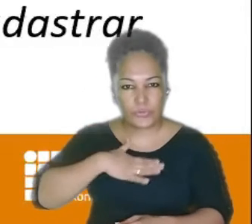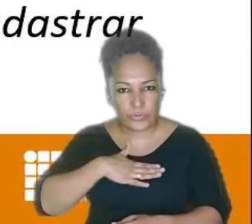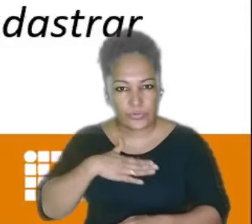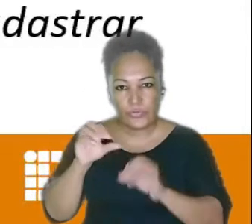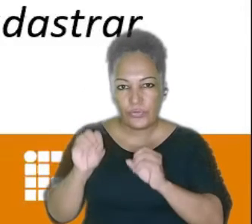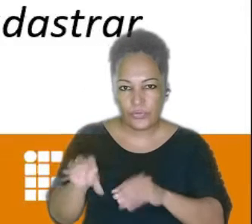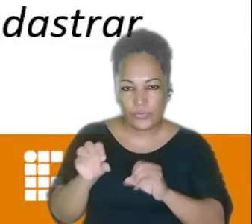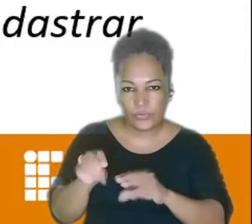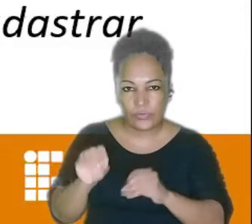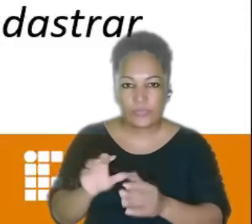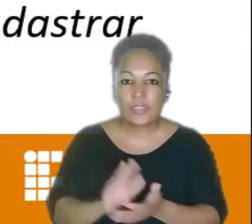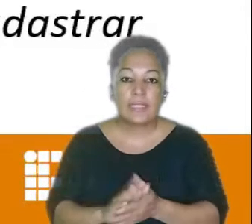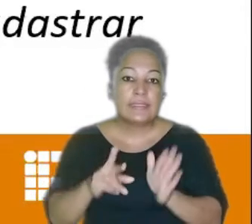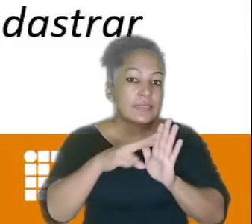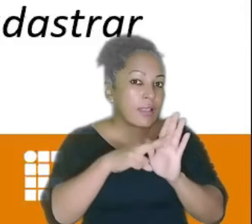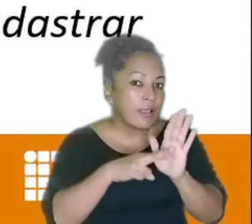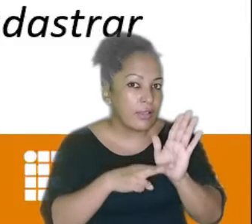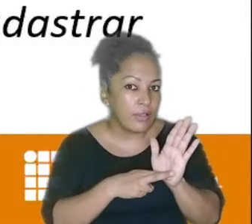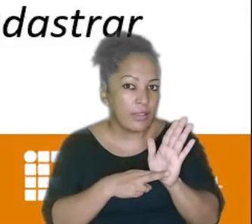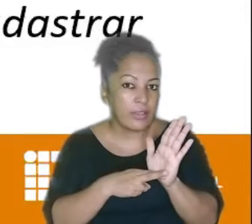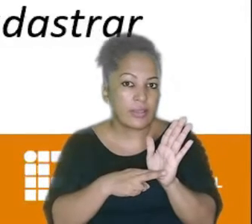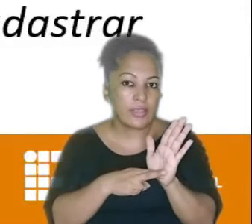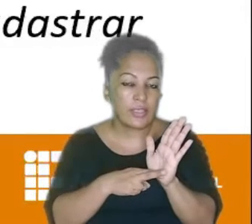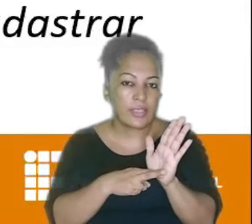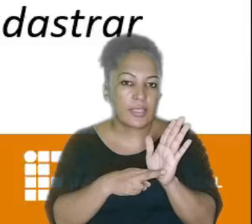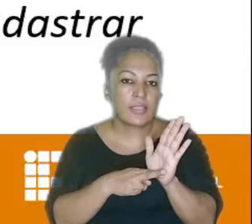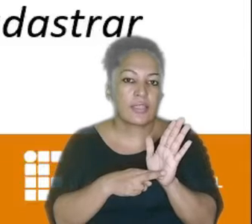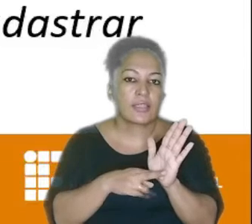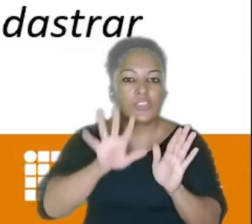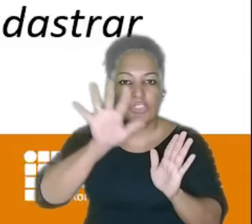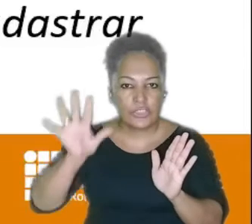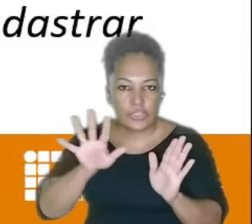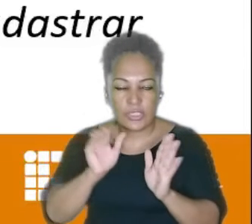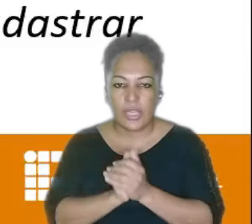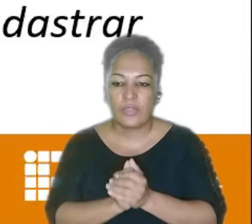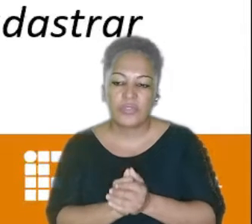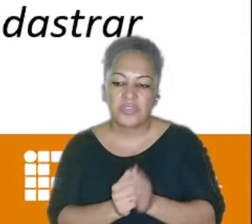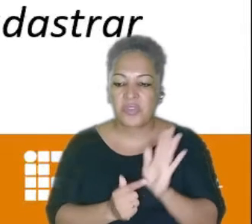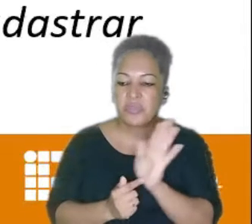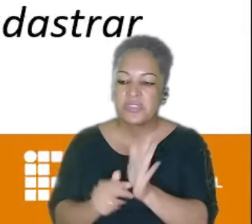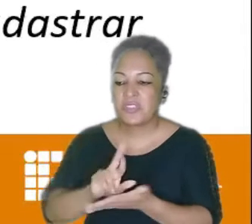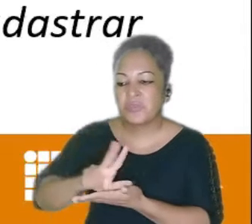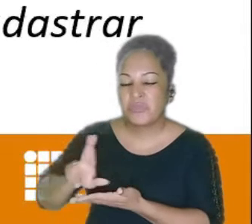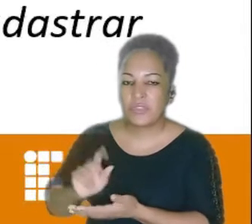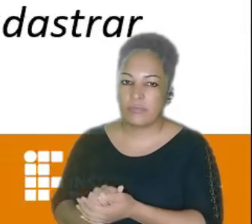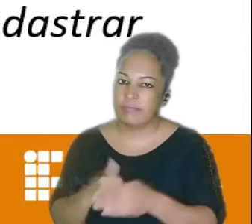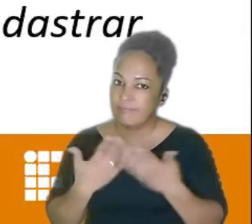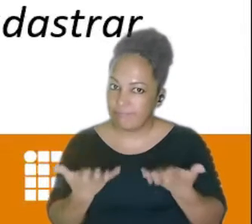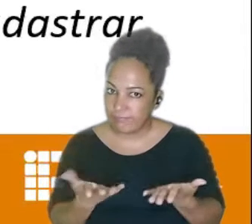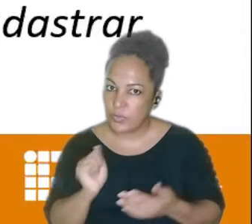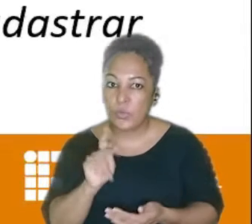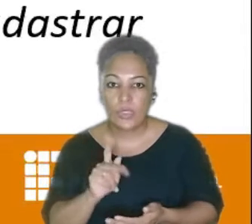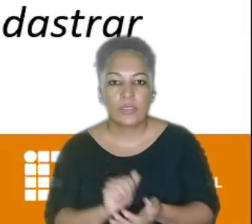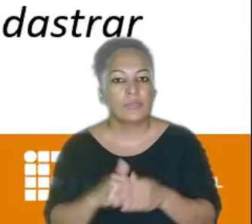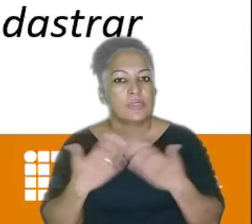muito de trabalhar na regra, né? Na maioria, vamos colocar assim, do que ficar trabalhando nas exceções.